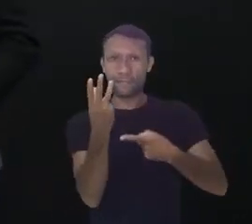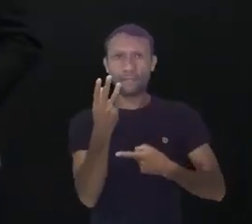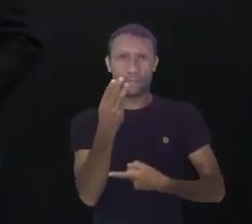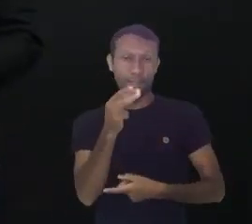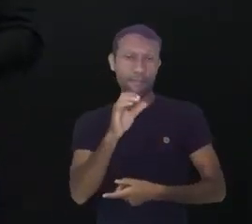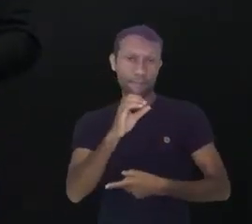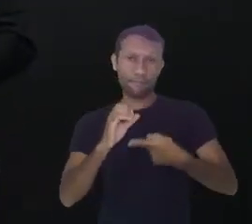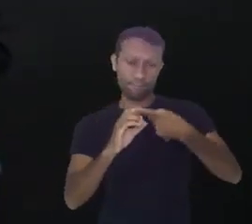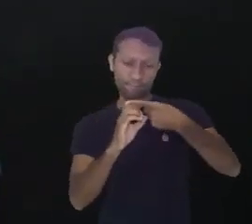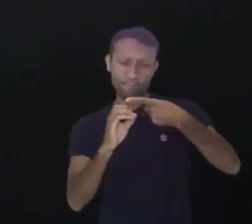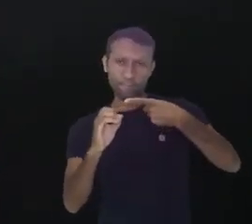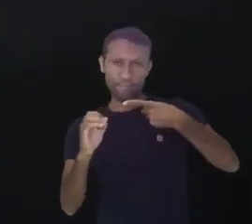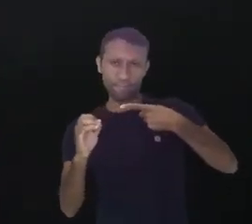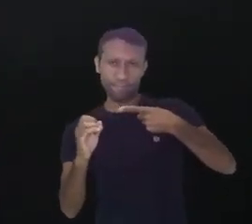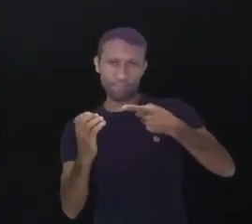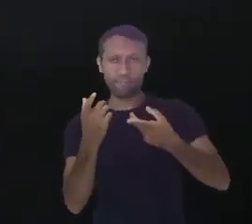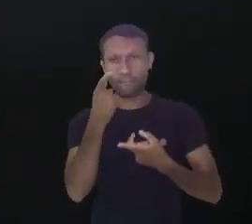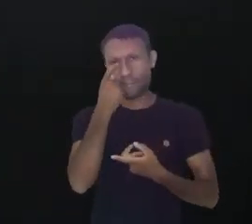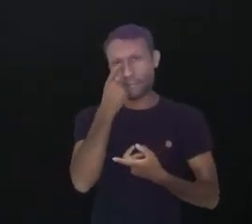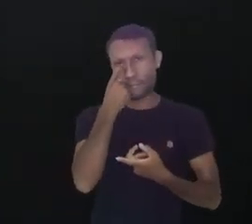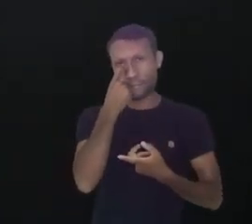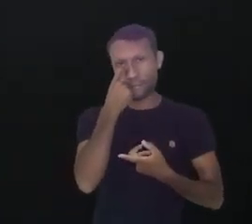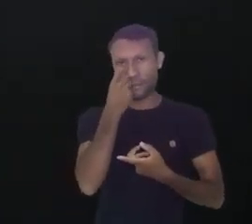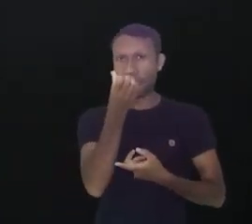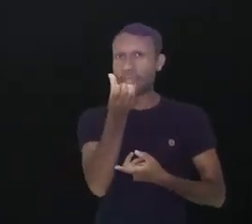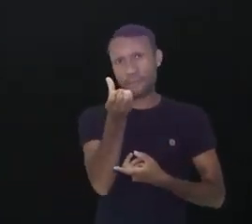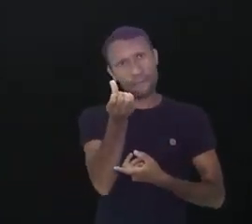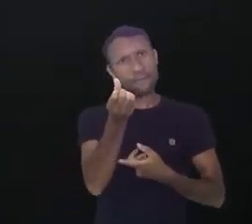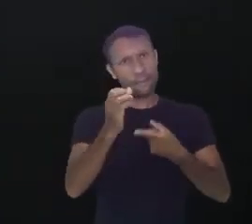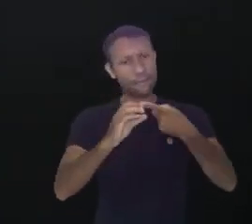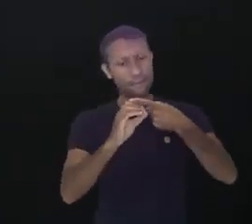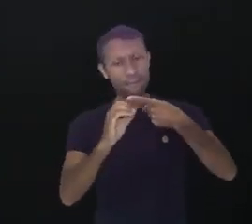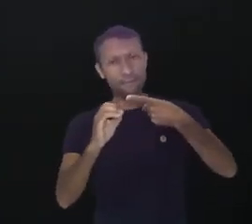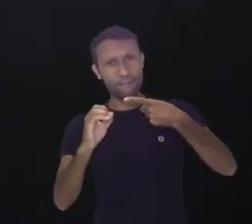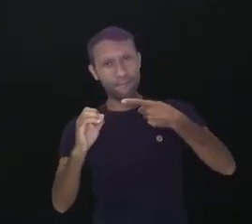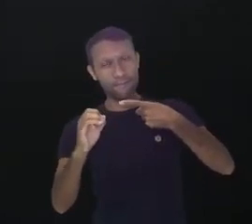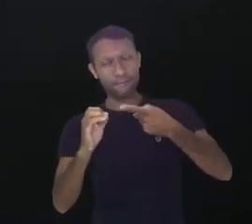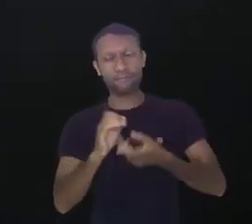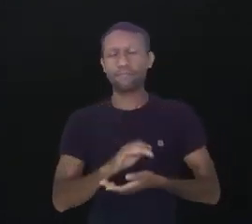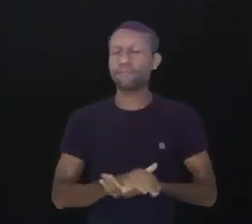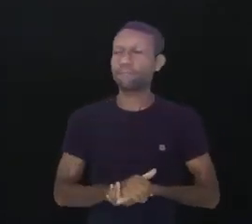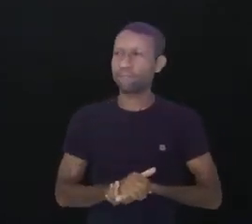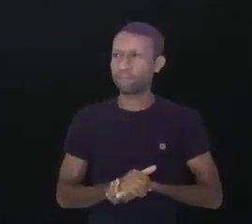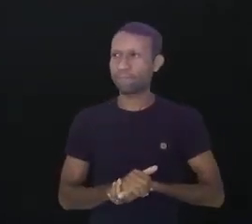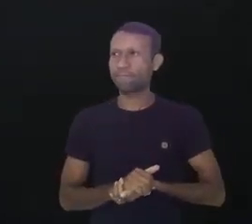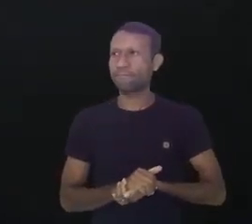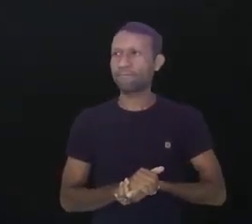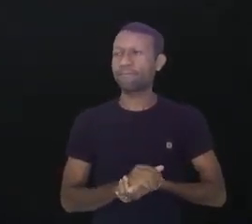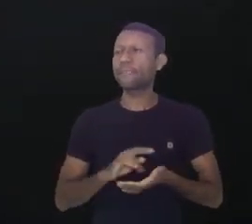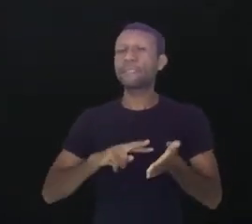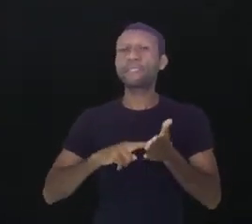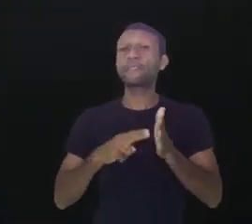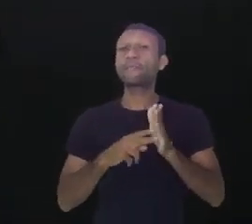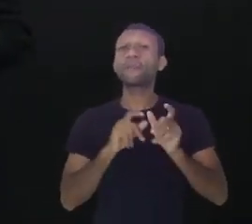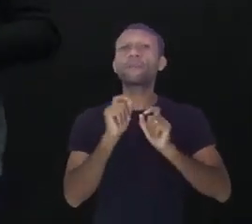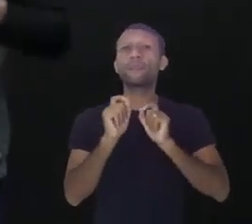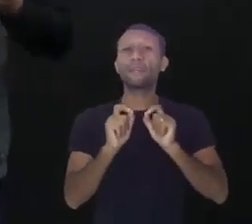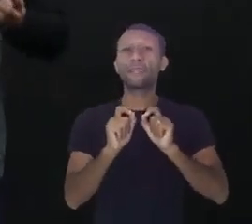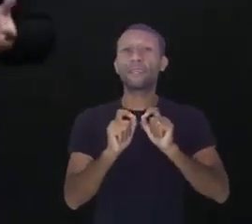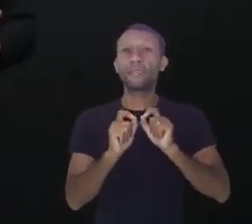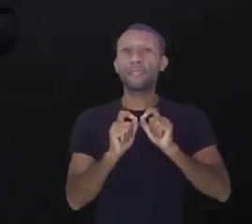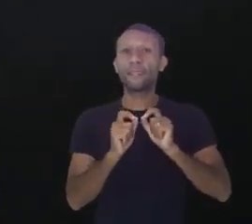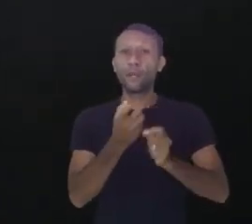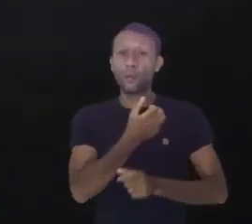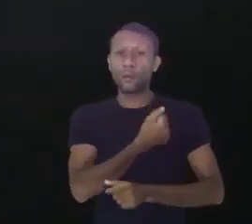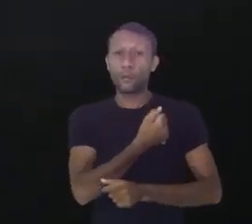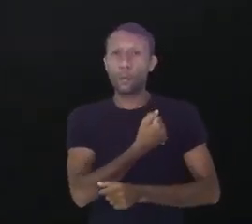3 zeros. Isso quer dizer então, seguido de 6 zeros, né? Só fiz uma confusão aqui. Isso quer dizer então que